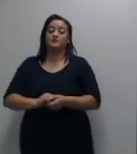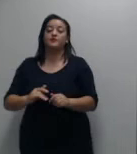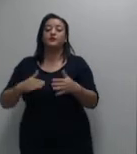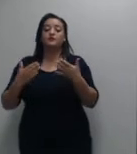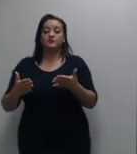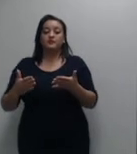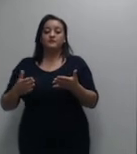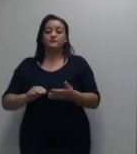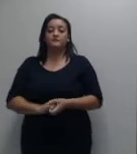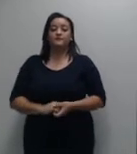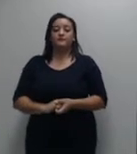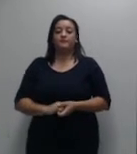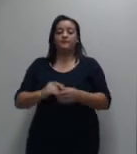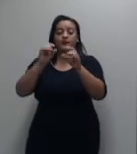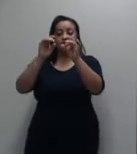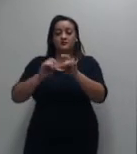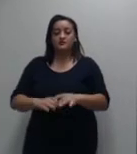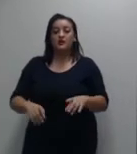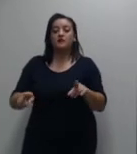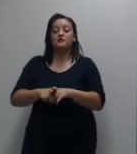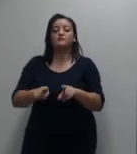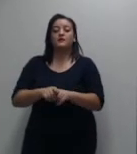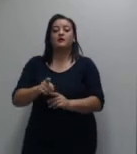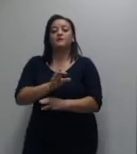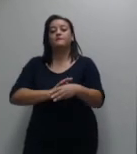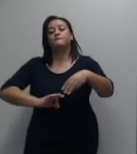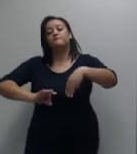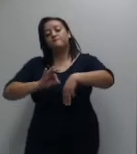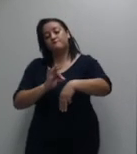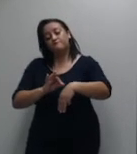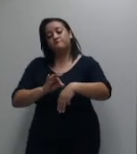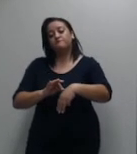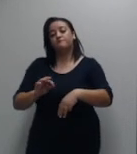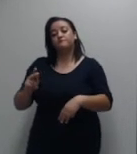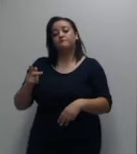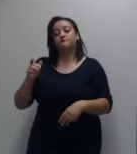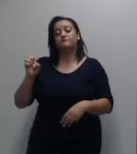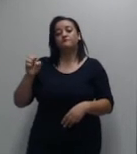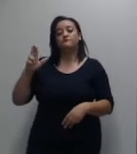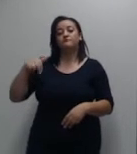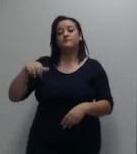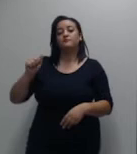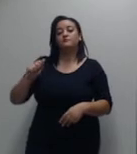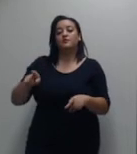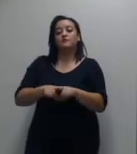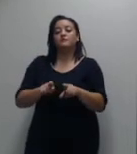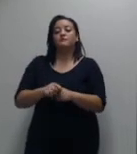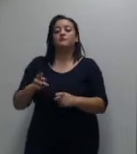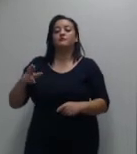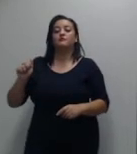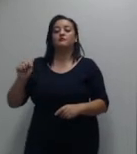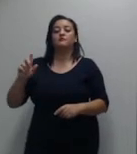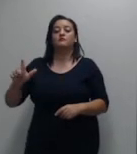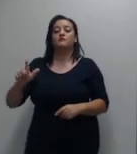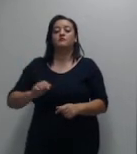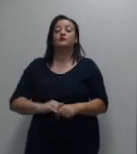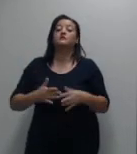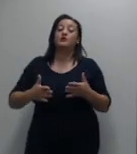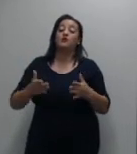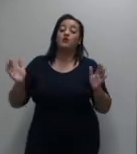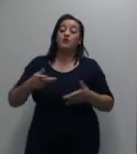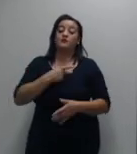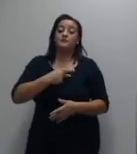a destaque dos ministros Herman Benjamin e a hora hoje eu passo a presidência de imediato